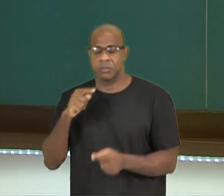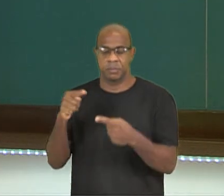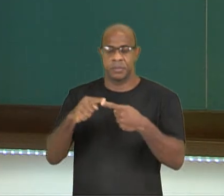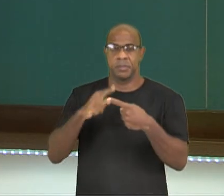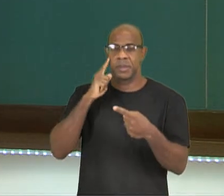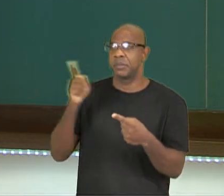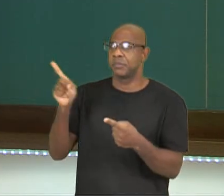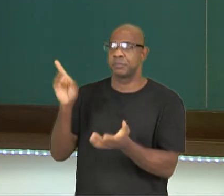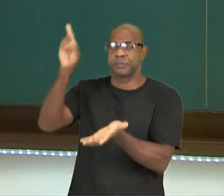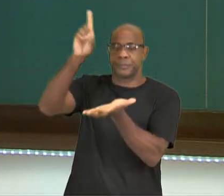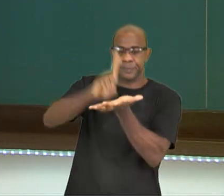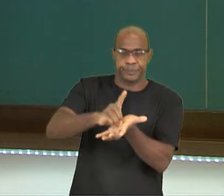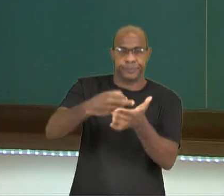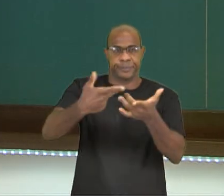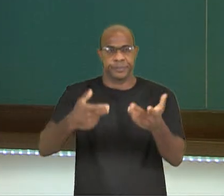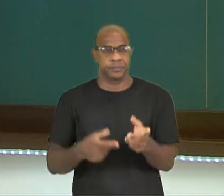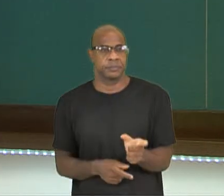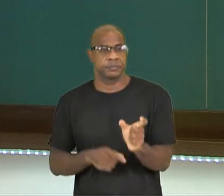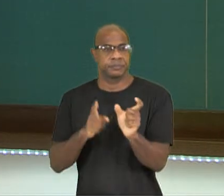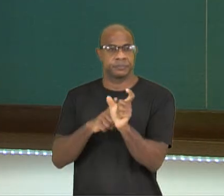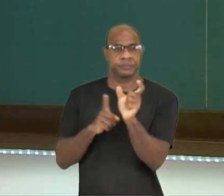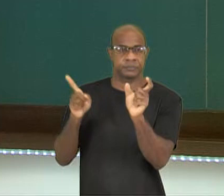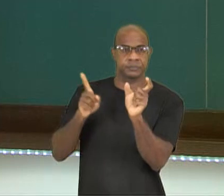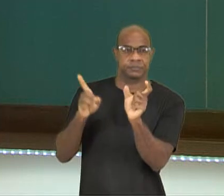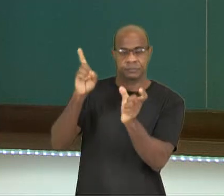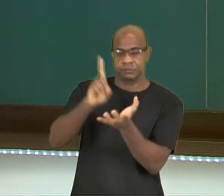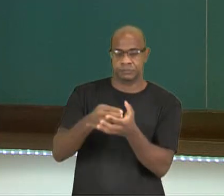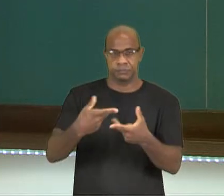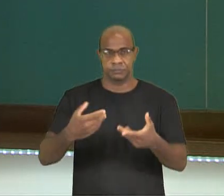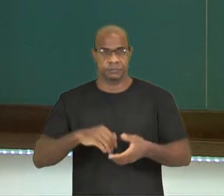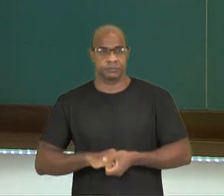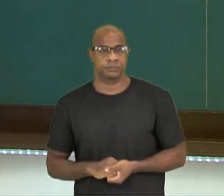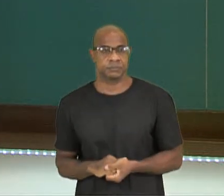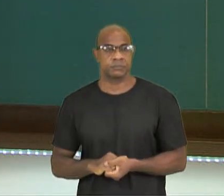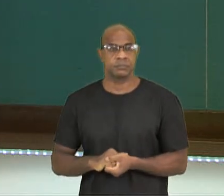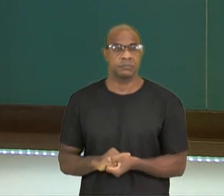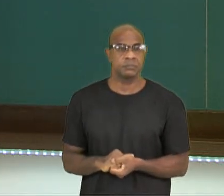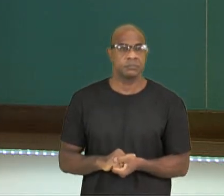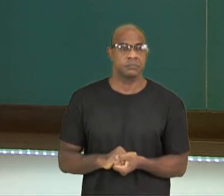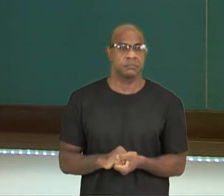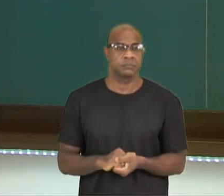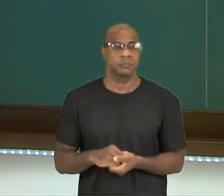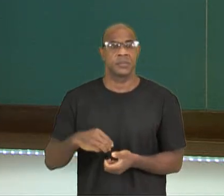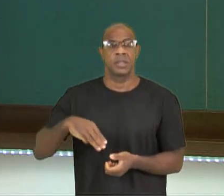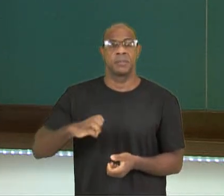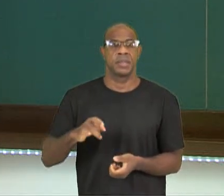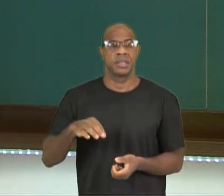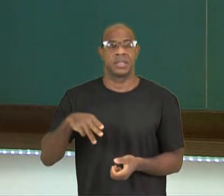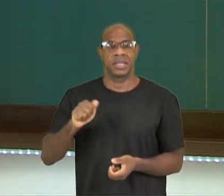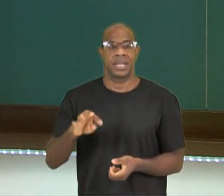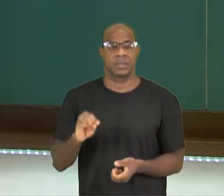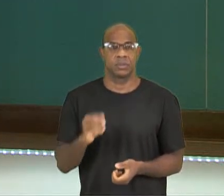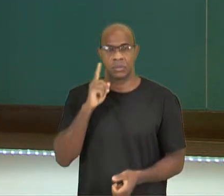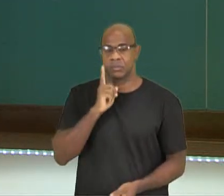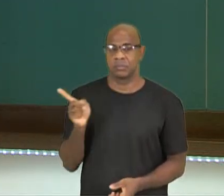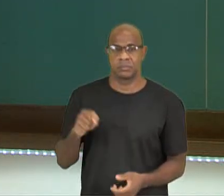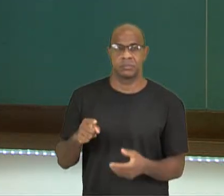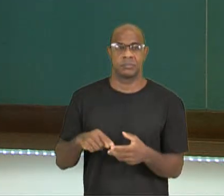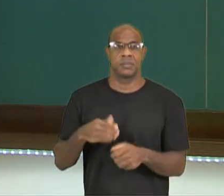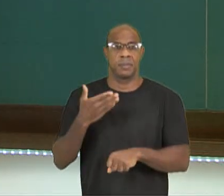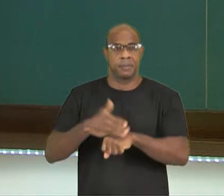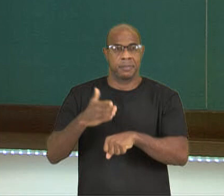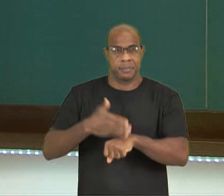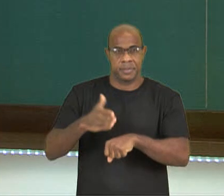Mecenato, que foi que a gente já trabalhou a aula de hoje, prática realizada por um mecenas, que é uma pessoa rica que investe seu dinheiro na arte